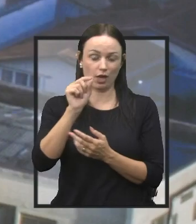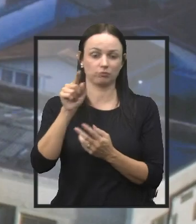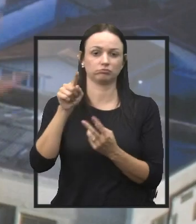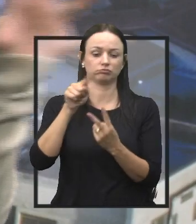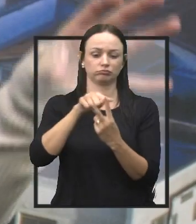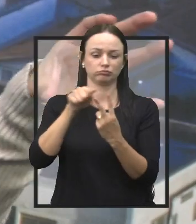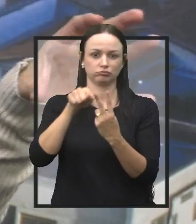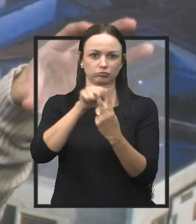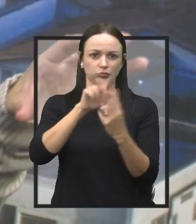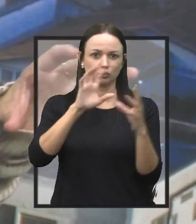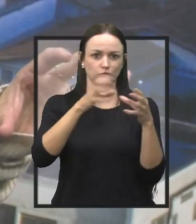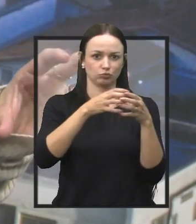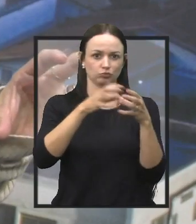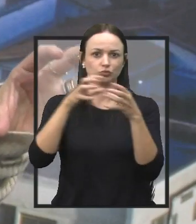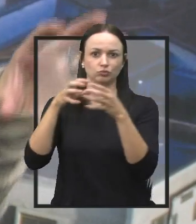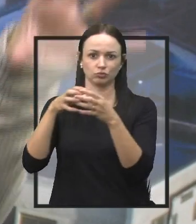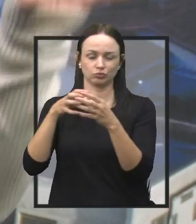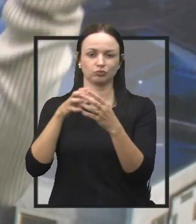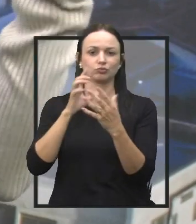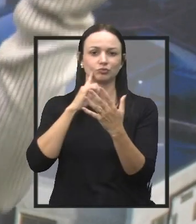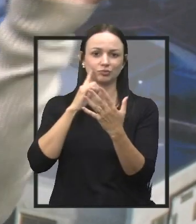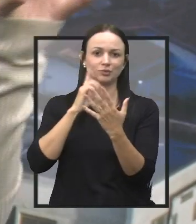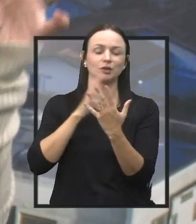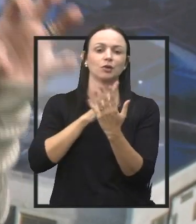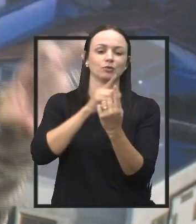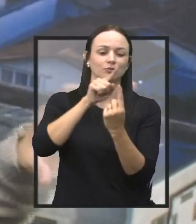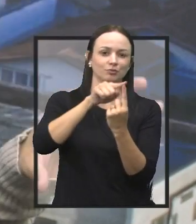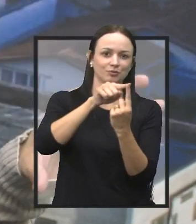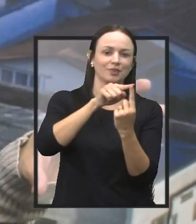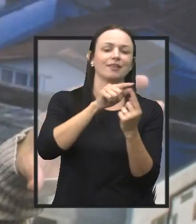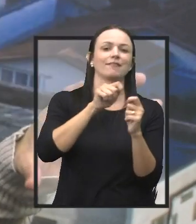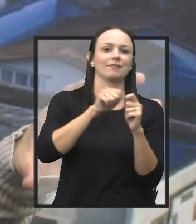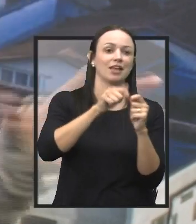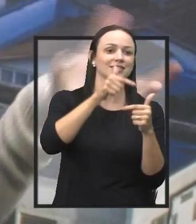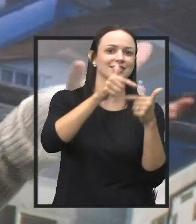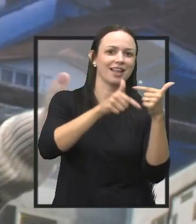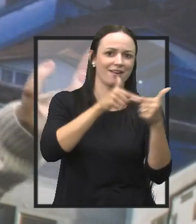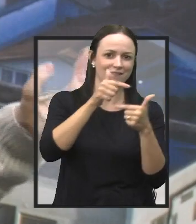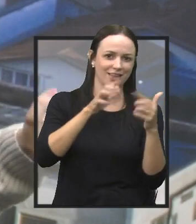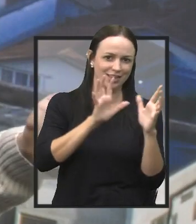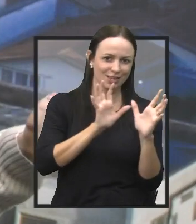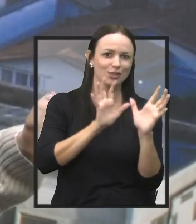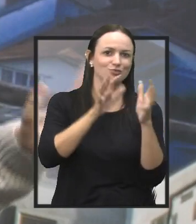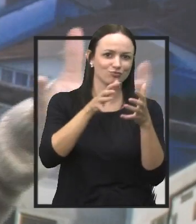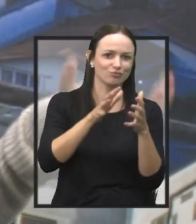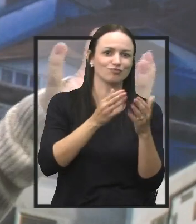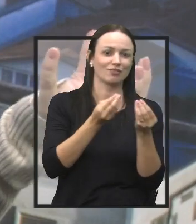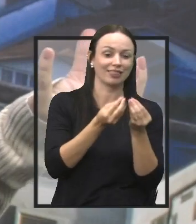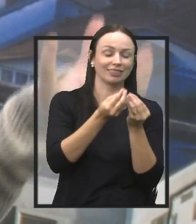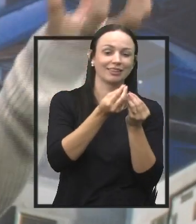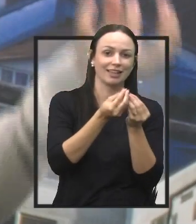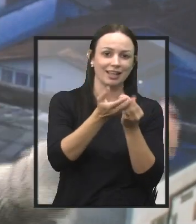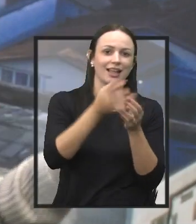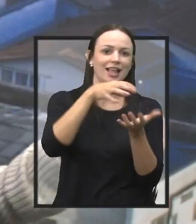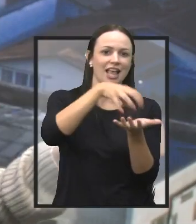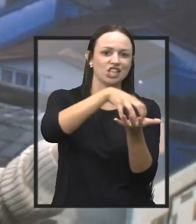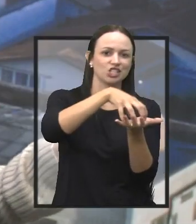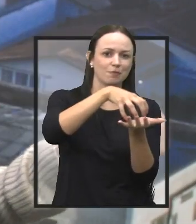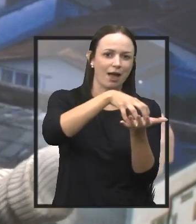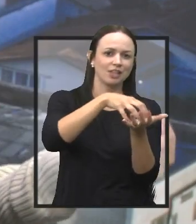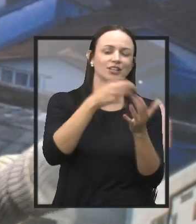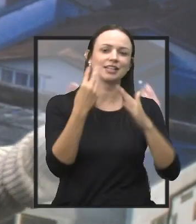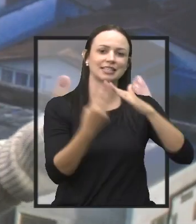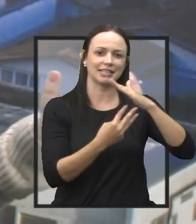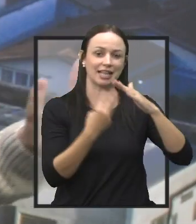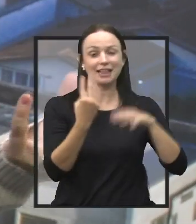elas, cada uma fica numa ponta, né? É quem presta o serviço, né, que são as entidades parlamentares, as entidades do